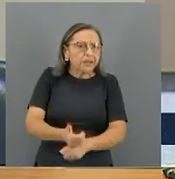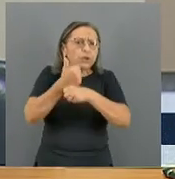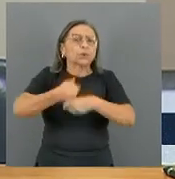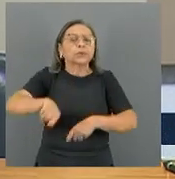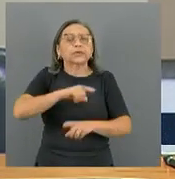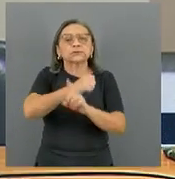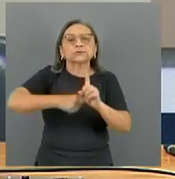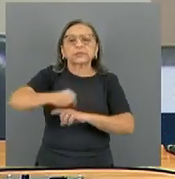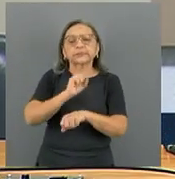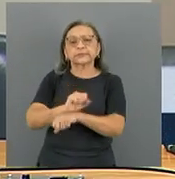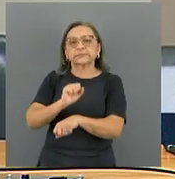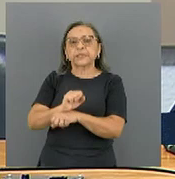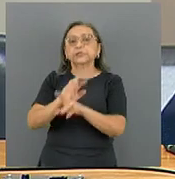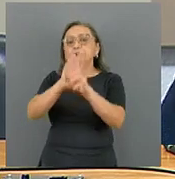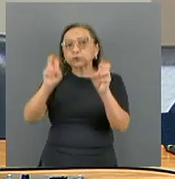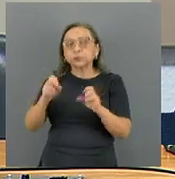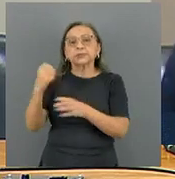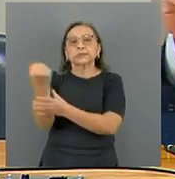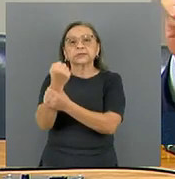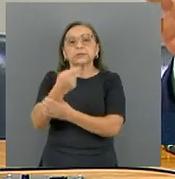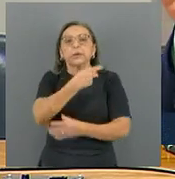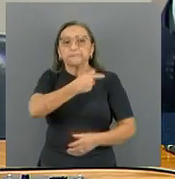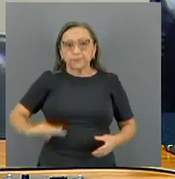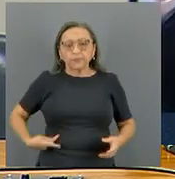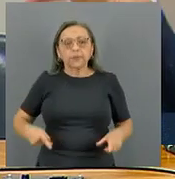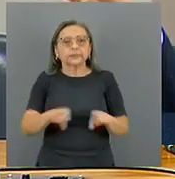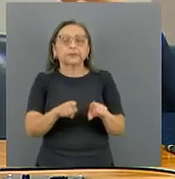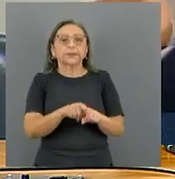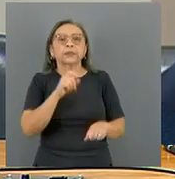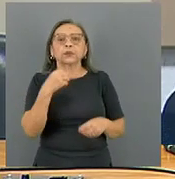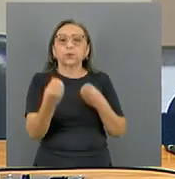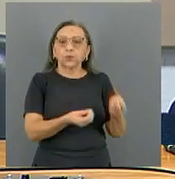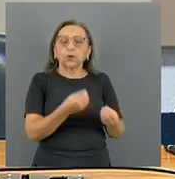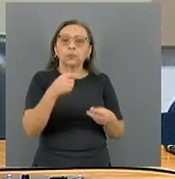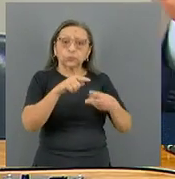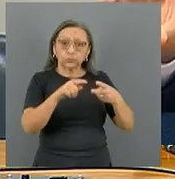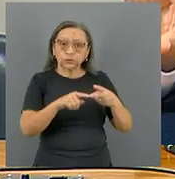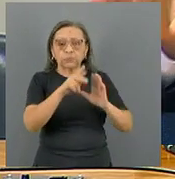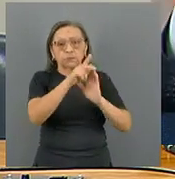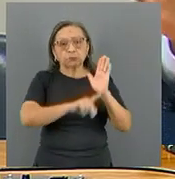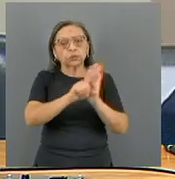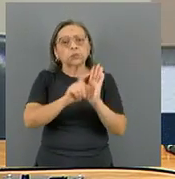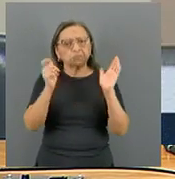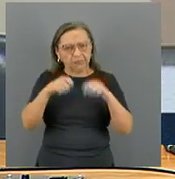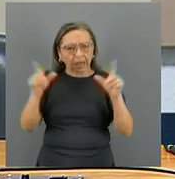em relação à segurança pública e, efetivamente, como esses projetos podem